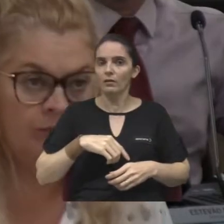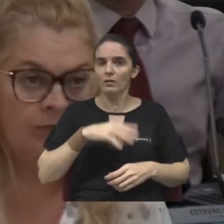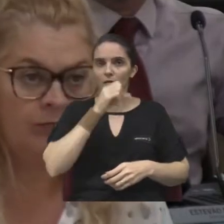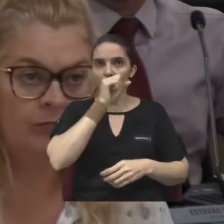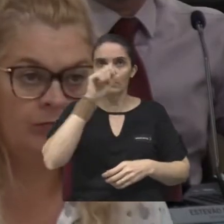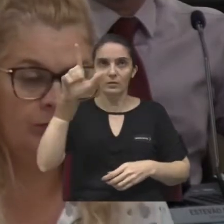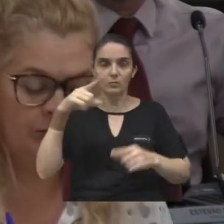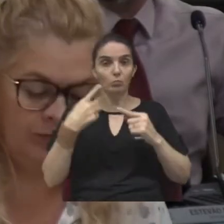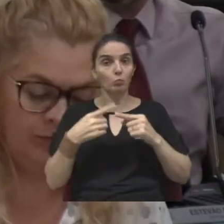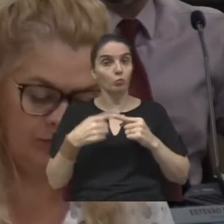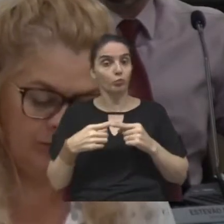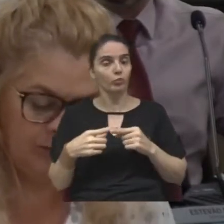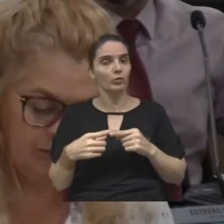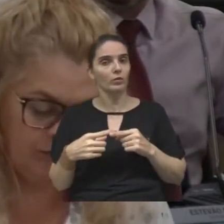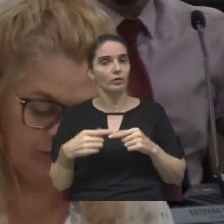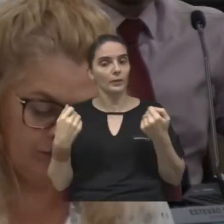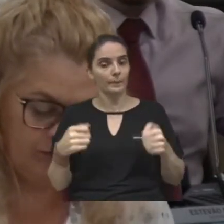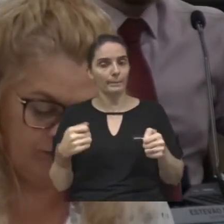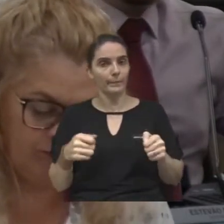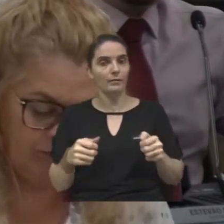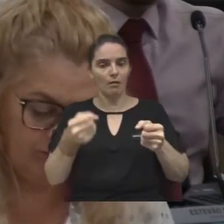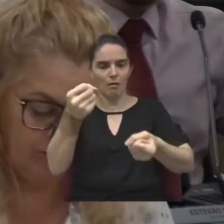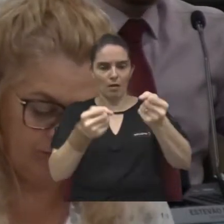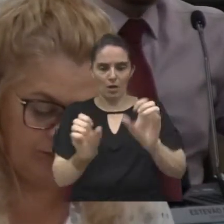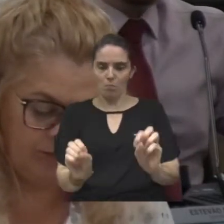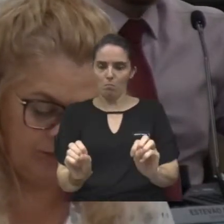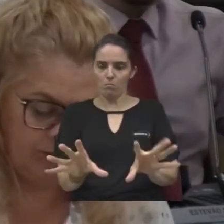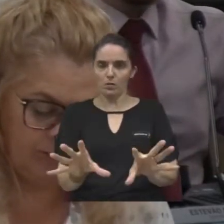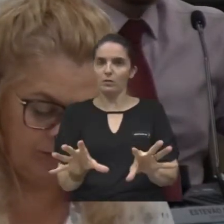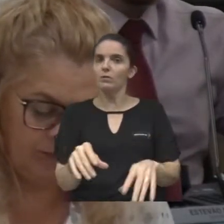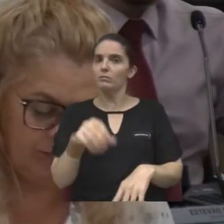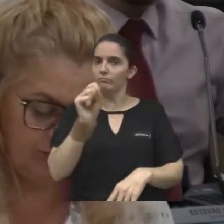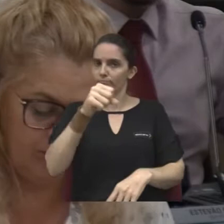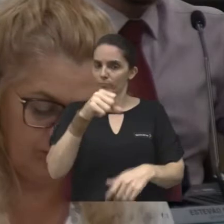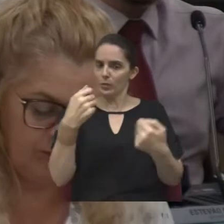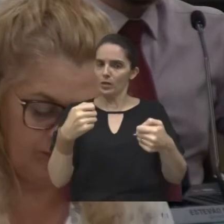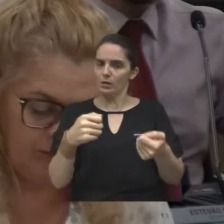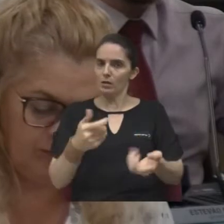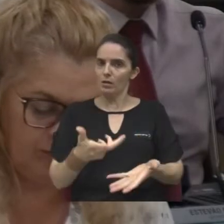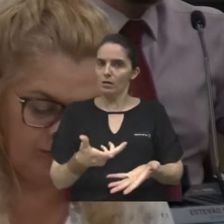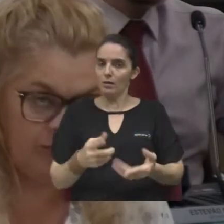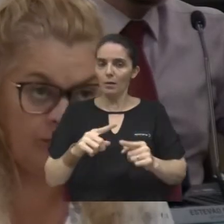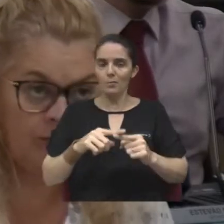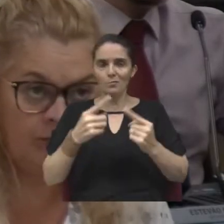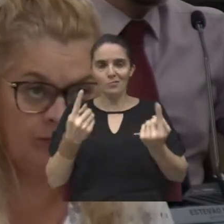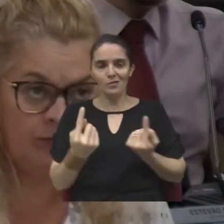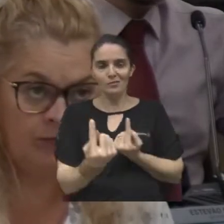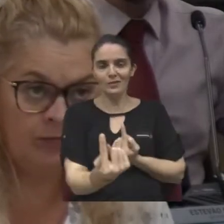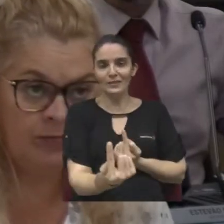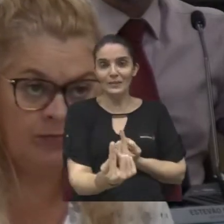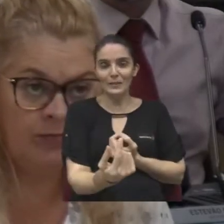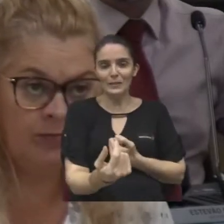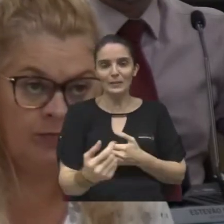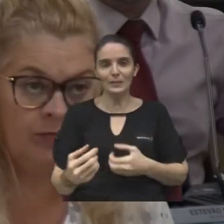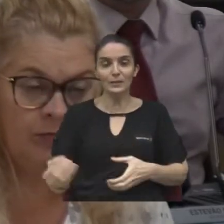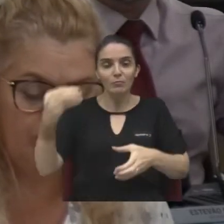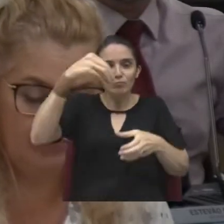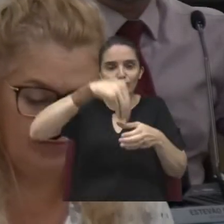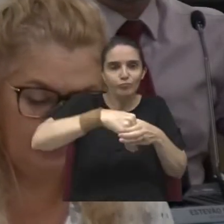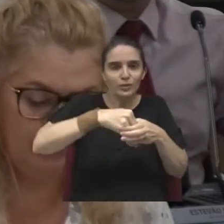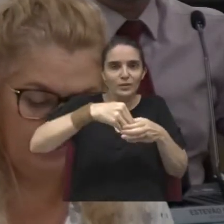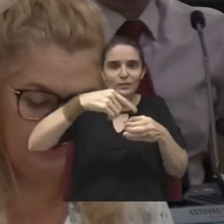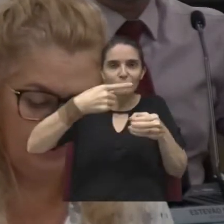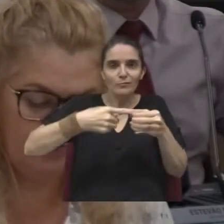esteja acesa, o farol esteja aceso, e por ser um pedaço de estrada dentro da nossa cidade, às vezes a pessoa se esquece